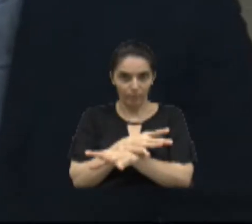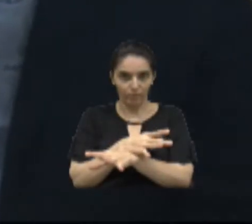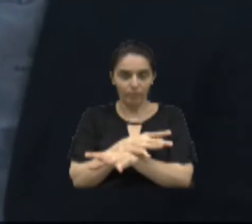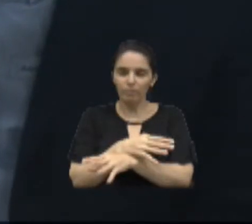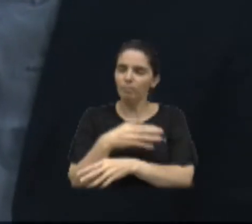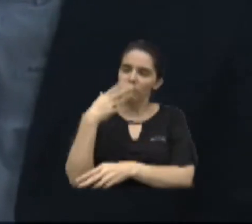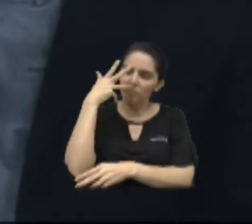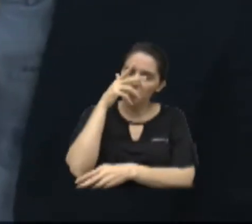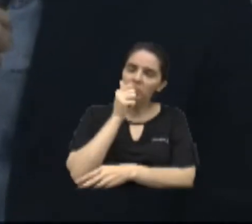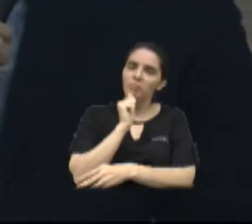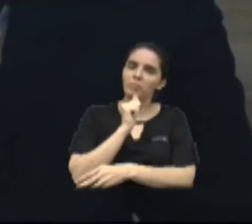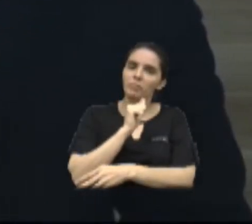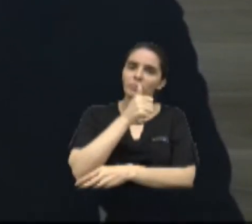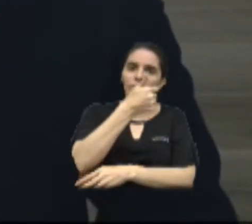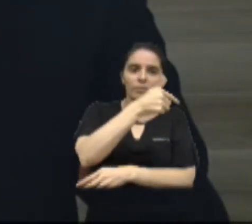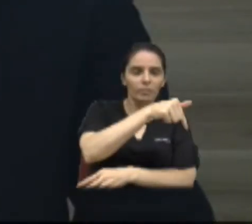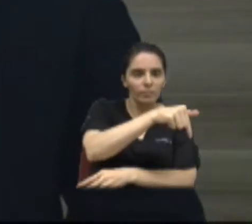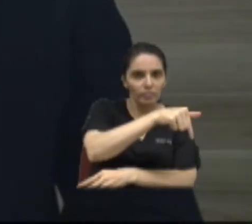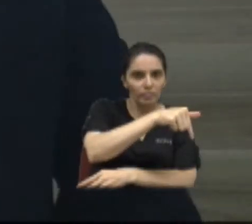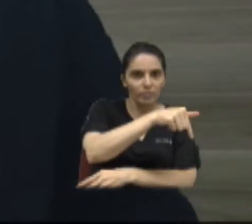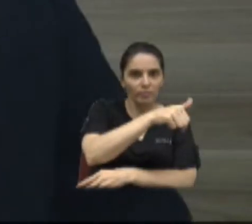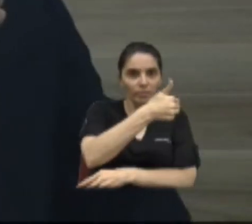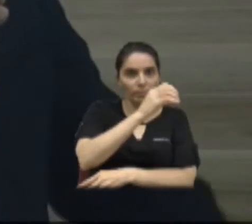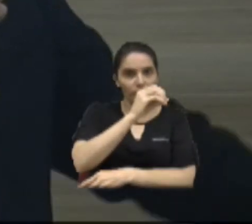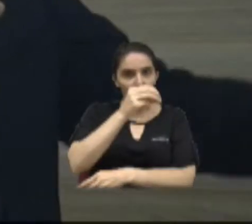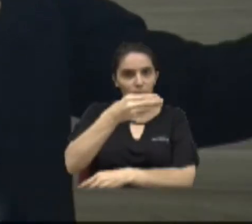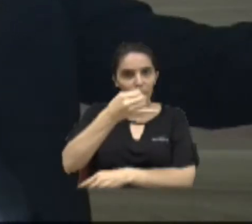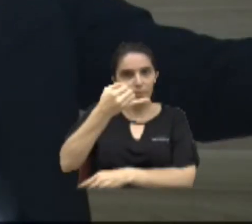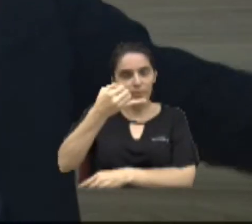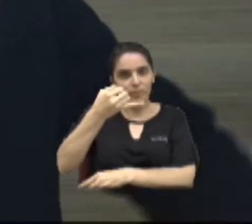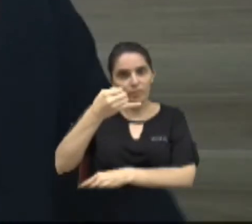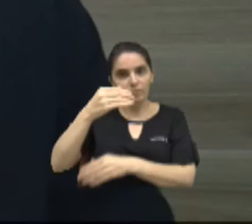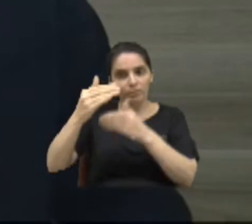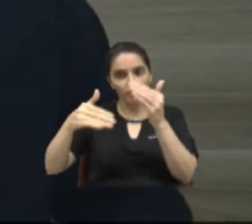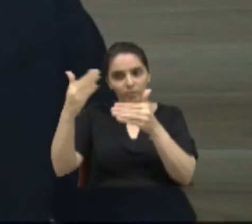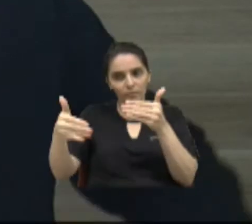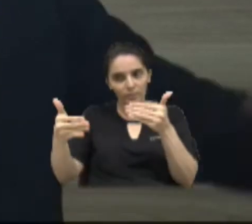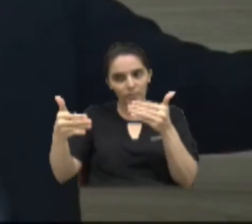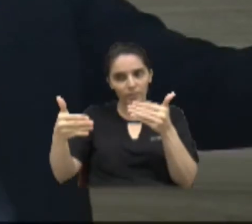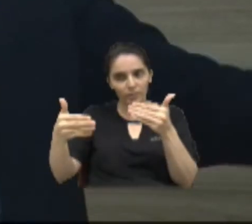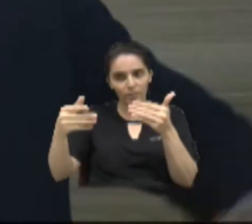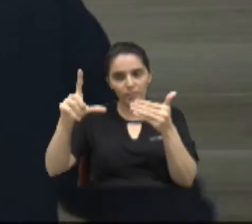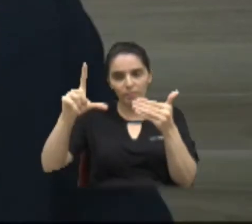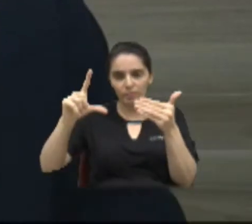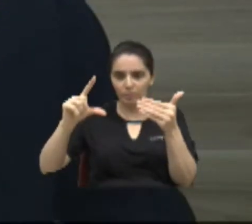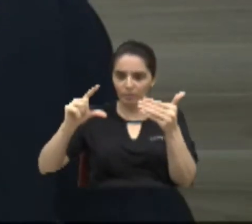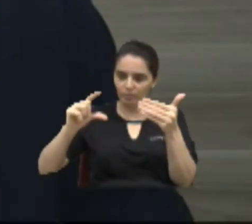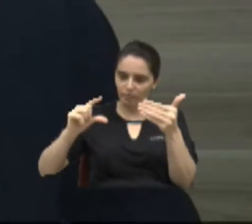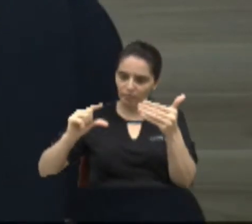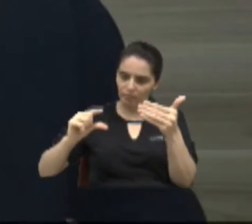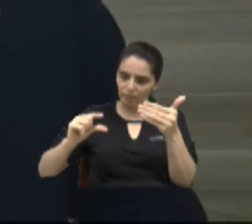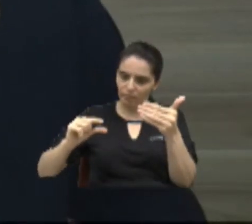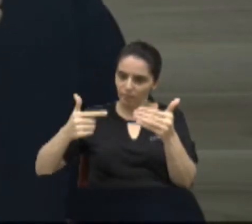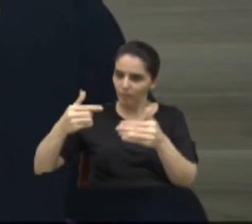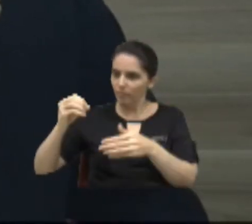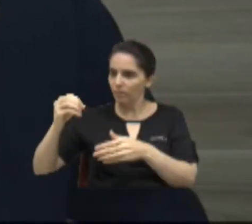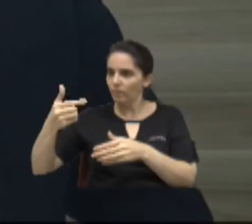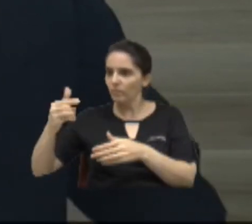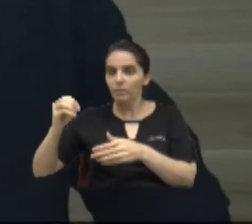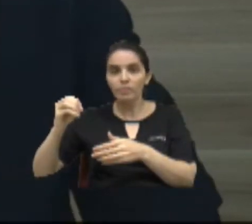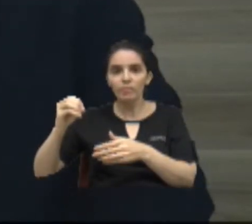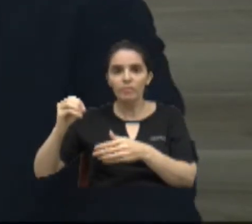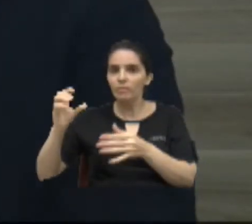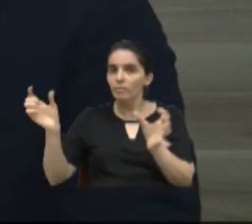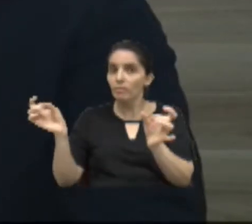2017 arrecadou 10 milhões, 2018, 5, 2019, 3 e 2020, 1. Isso sim